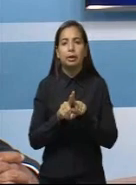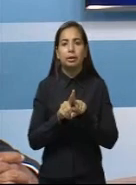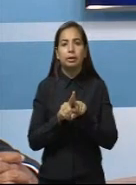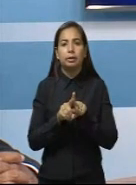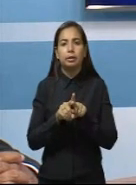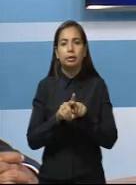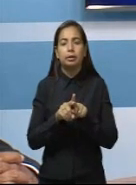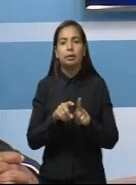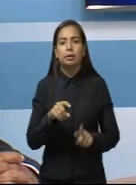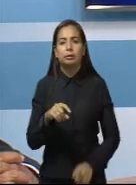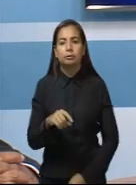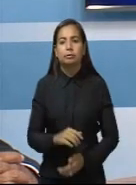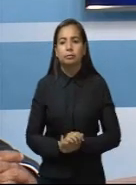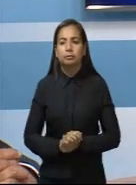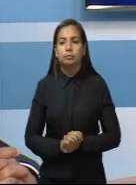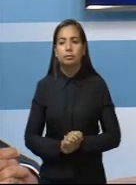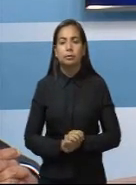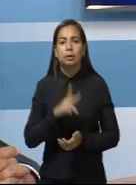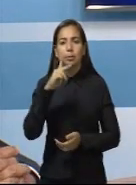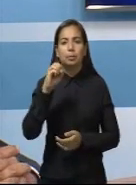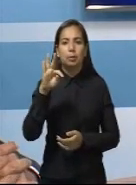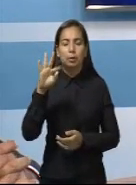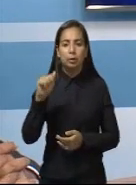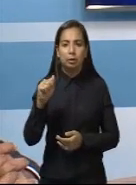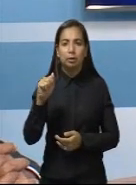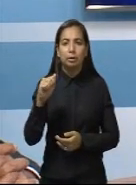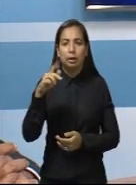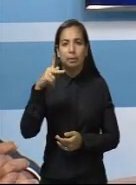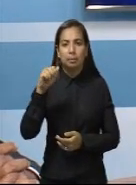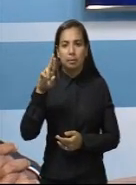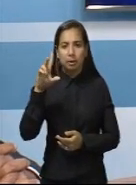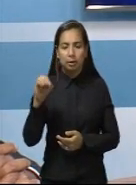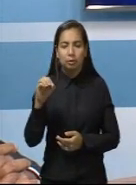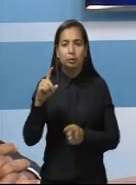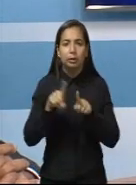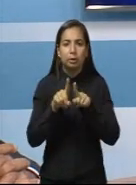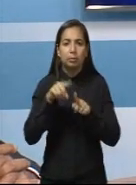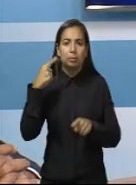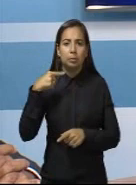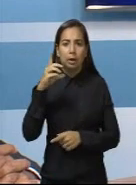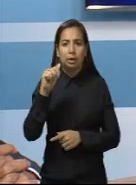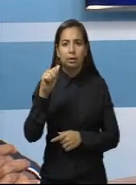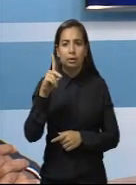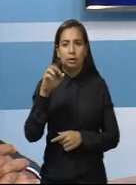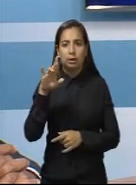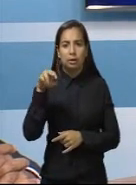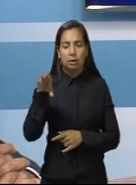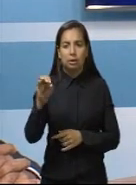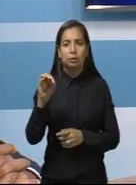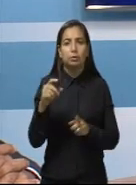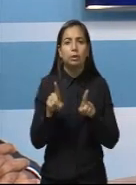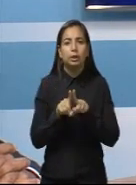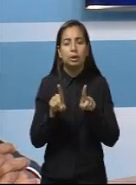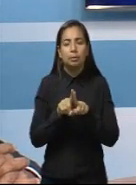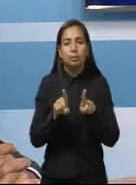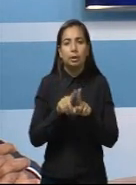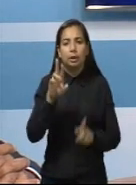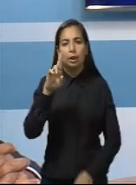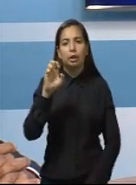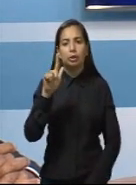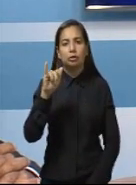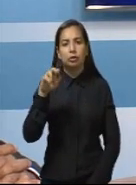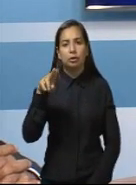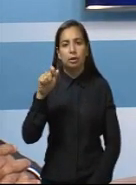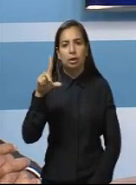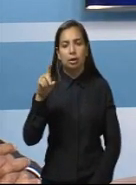plástico Totônio Laprovitra, o poeta Paulo Ximenes, o advogado Adriano Jorge, o próprio Reginaldo Vasconcelos, o professor e